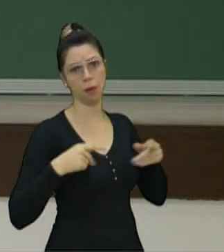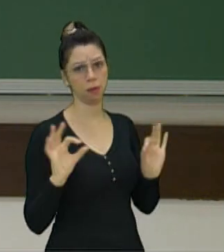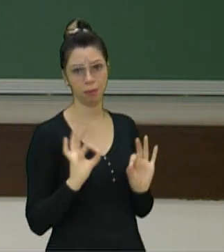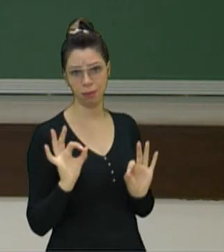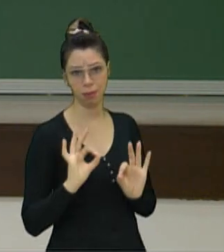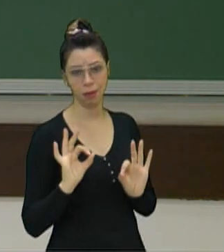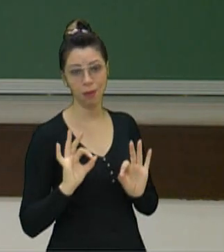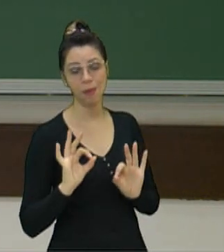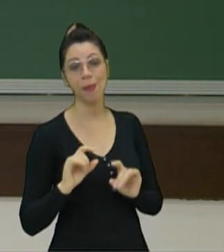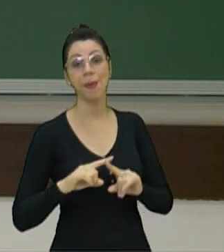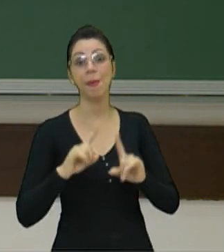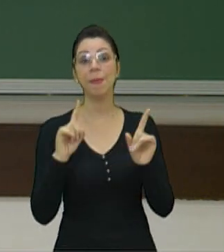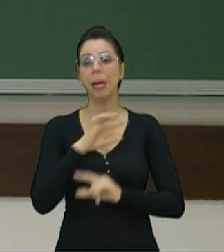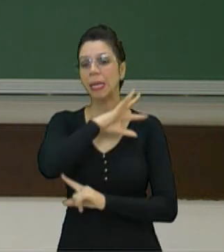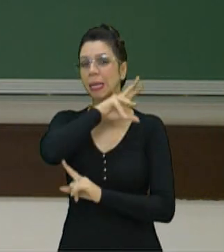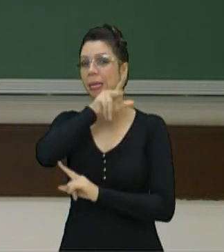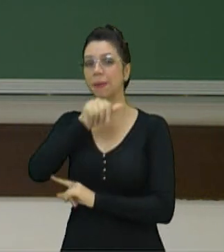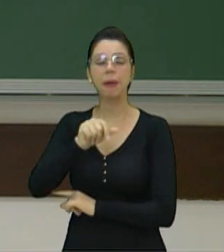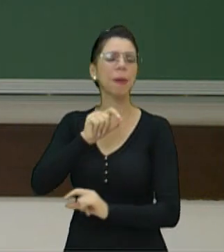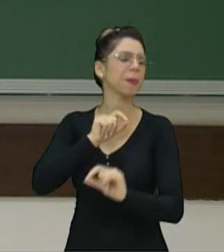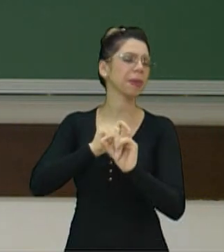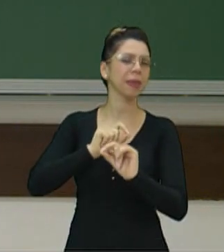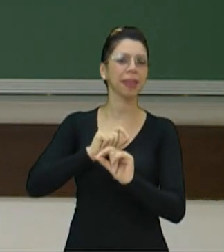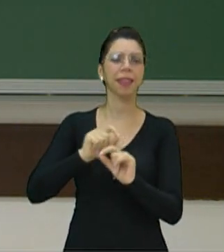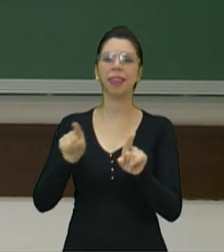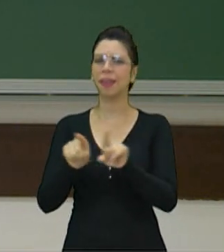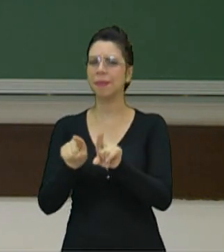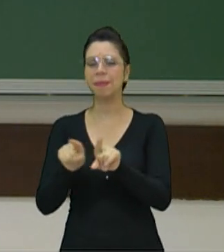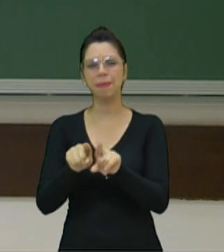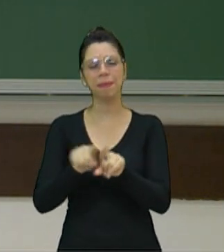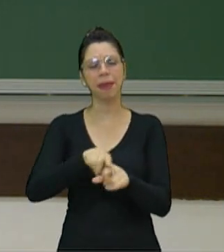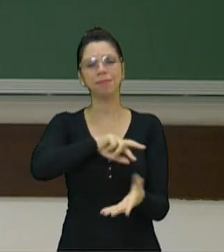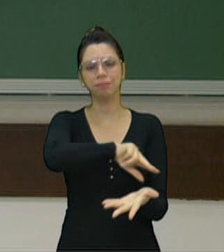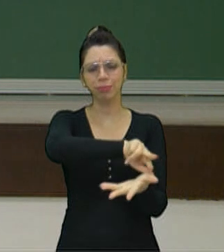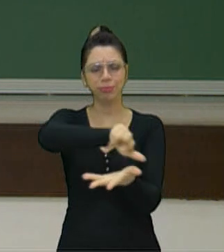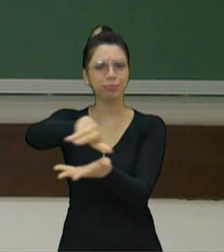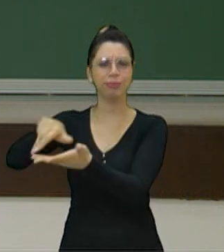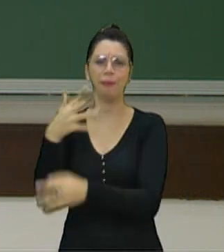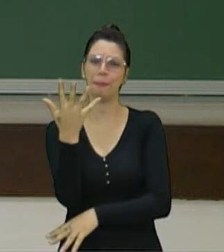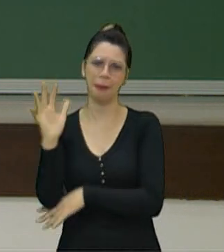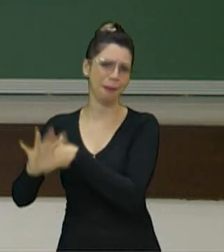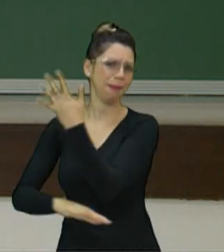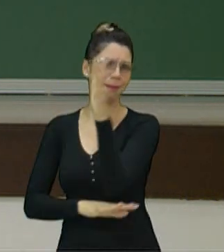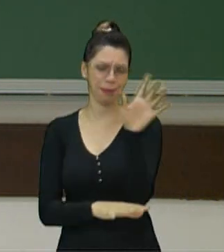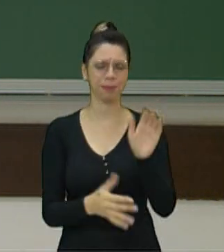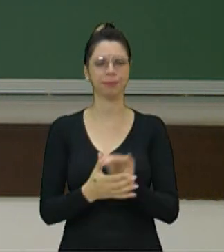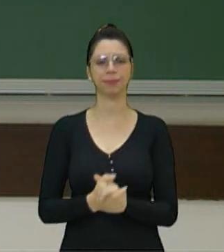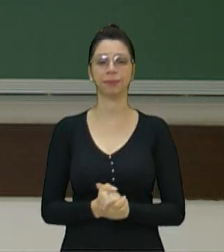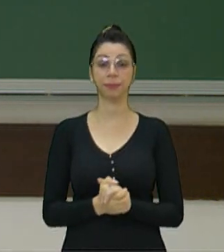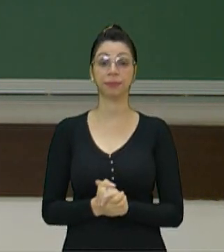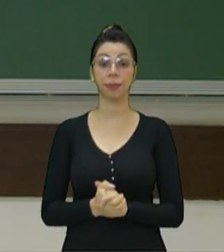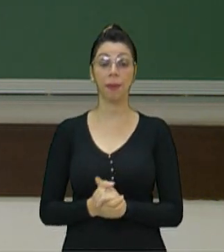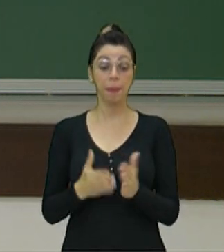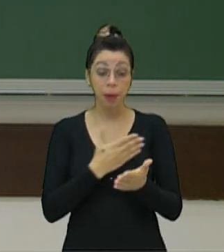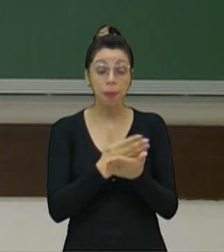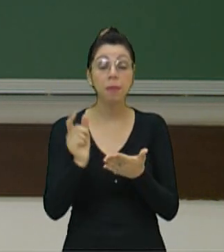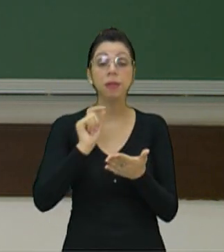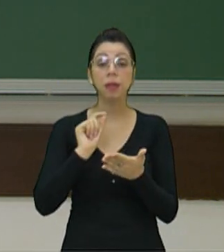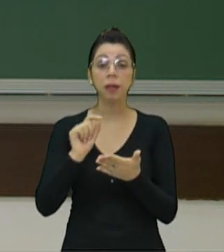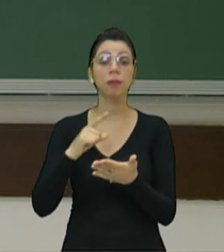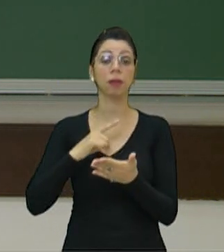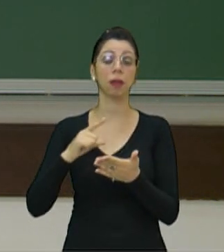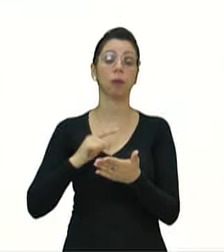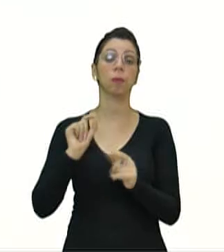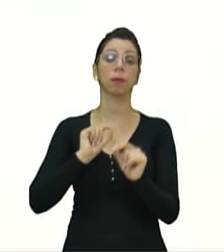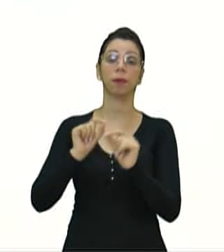de seres unicelulares, diversos tipos. Para começar, trago para vocês um problema,